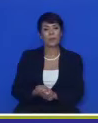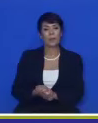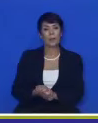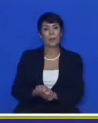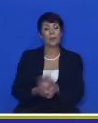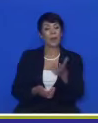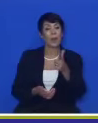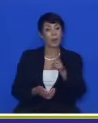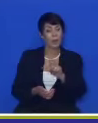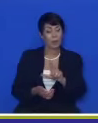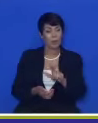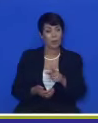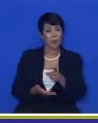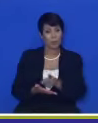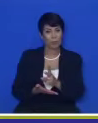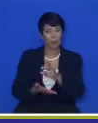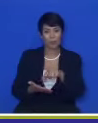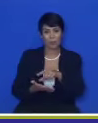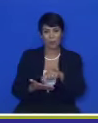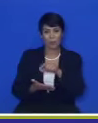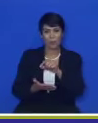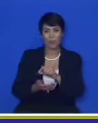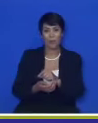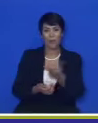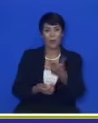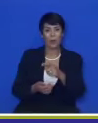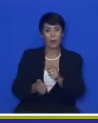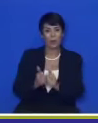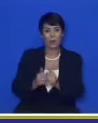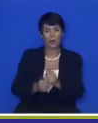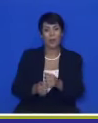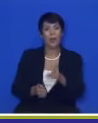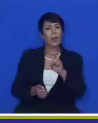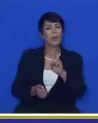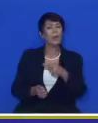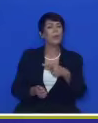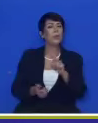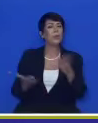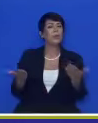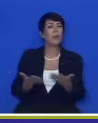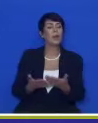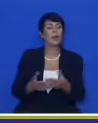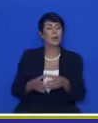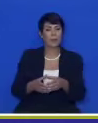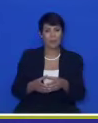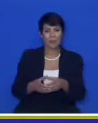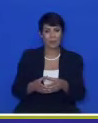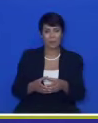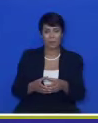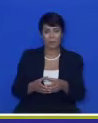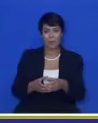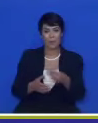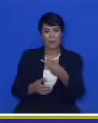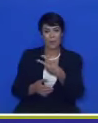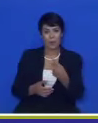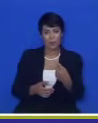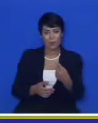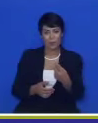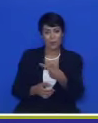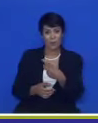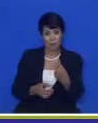tem Time Mania. O quinto e último número está na tela. Bola vermelha, número